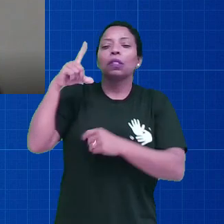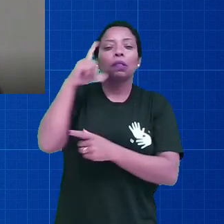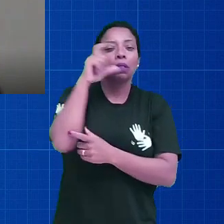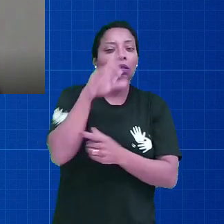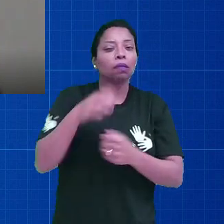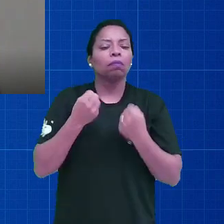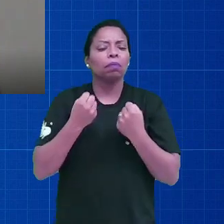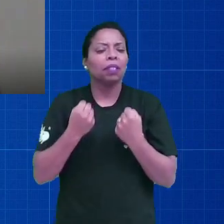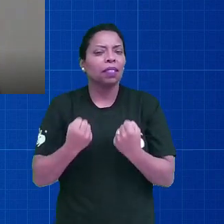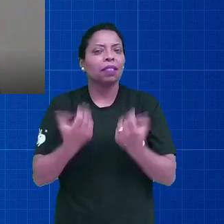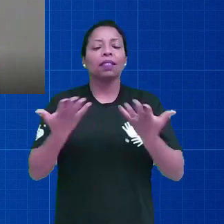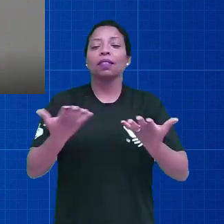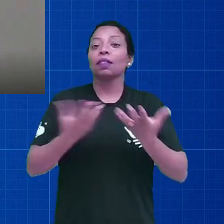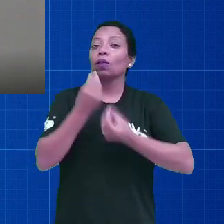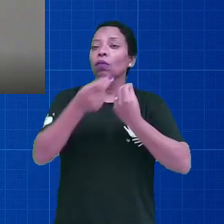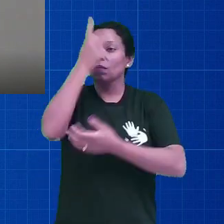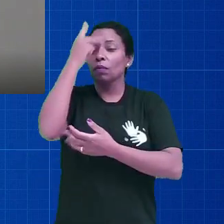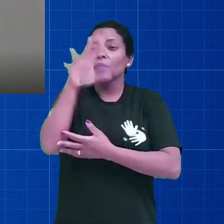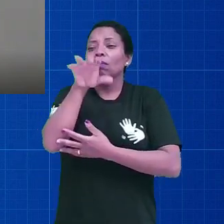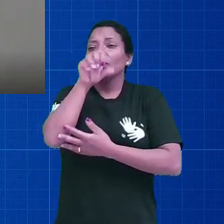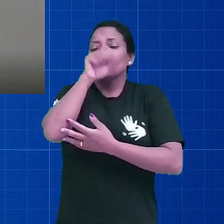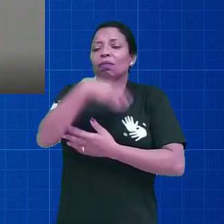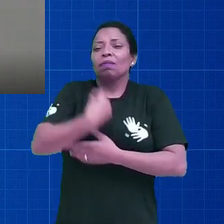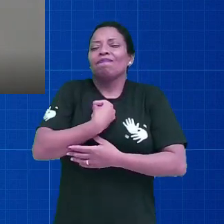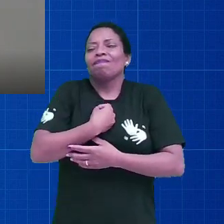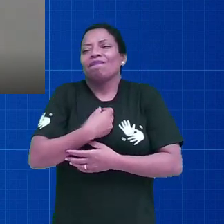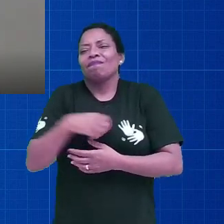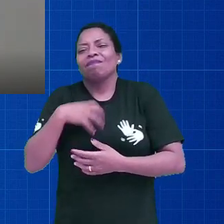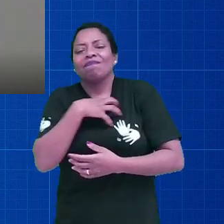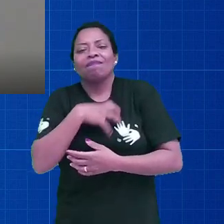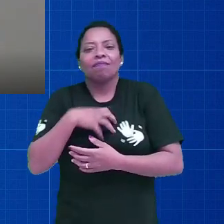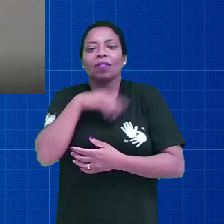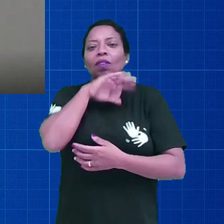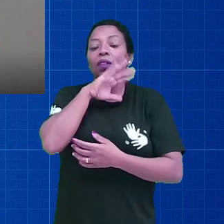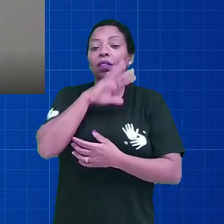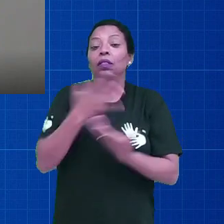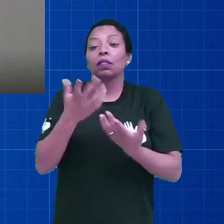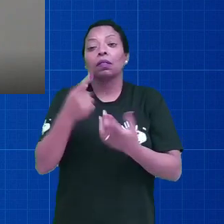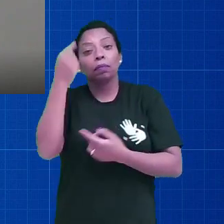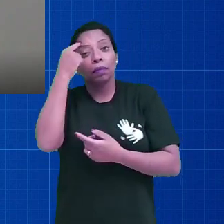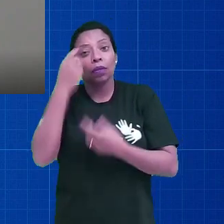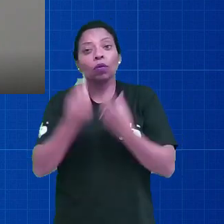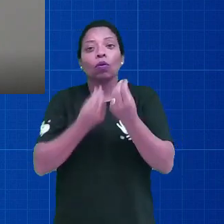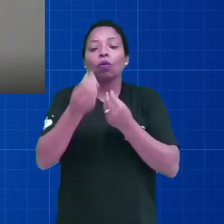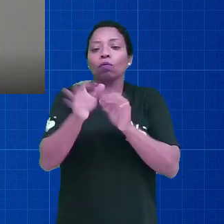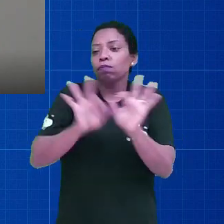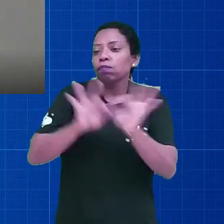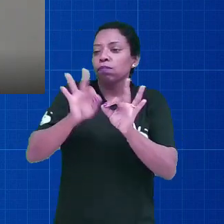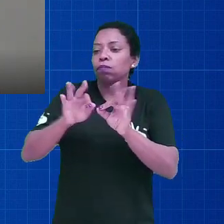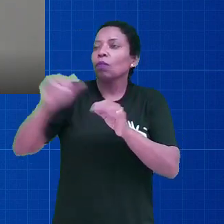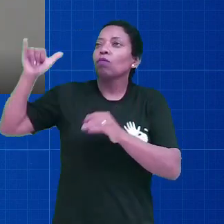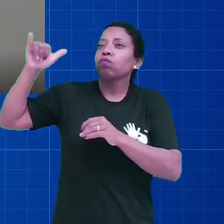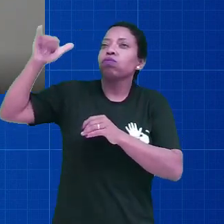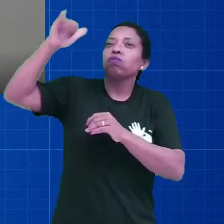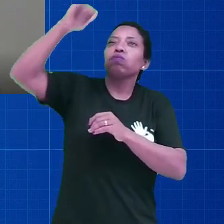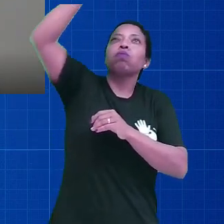diminuindo, reduzindo ali a qualidade daquele ar. O que eles fizeram? Provocaram, né, lançaram lá iodeto